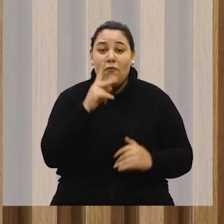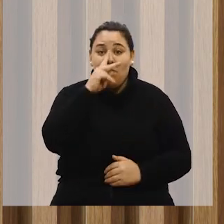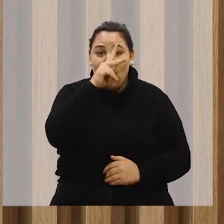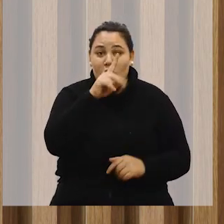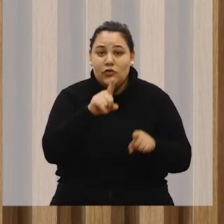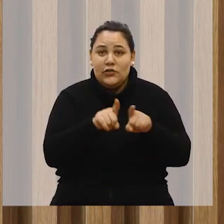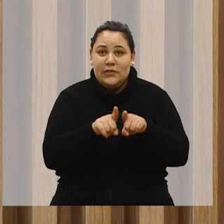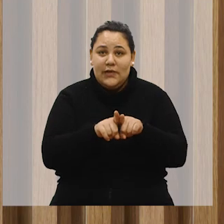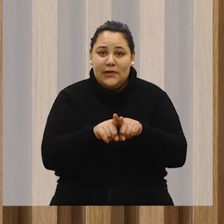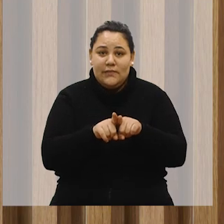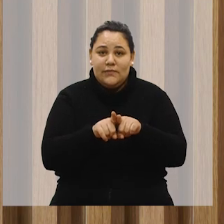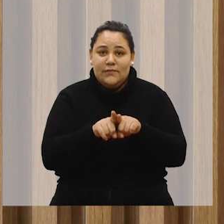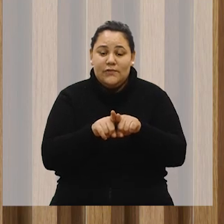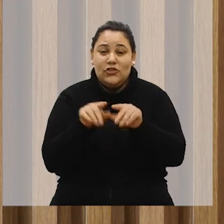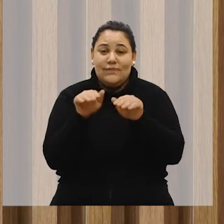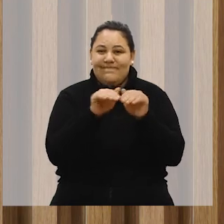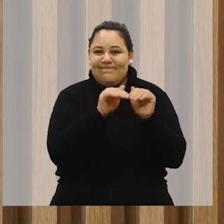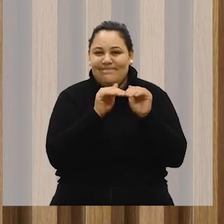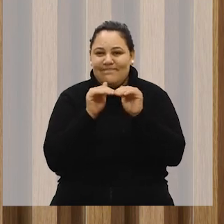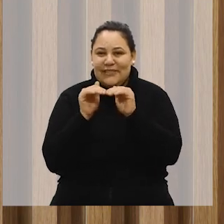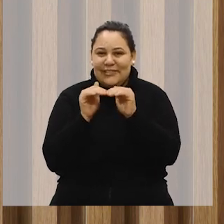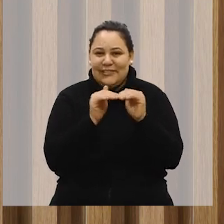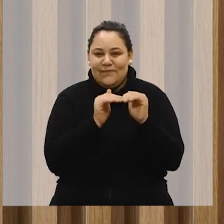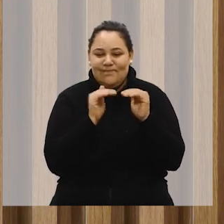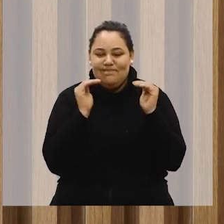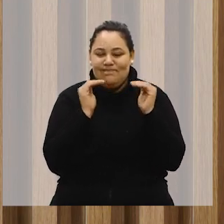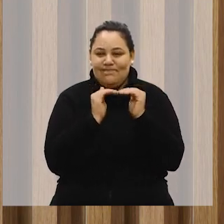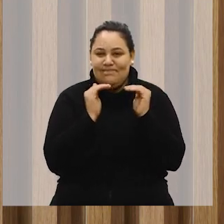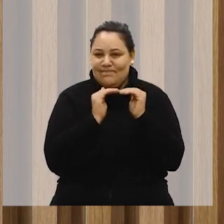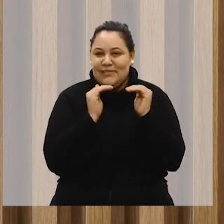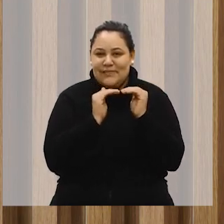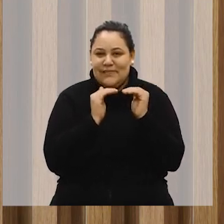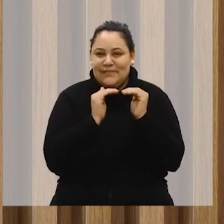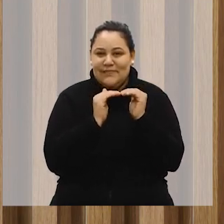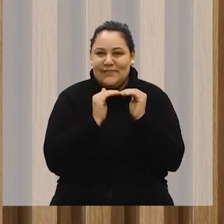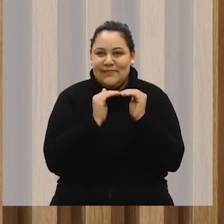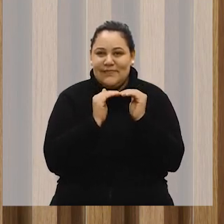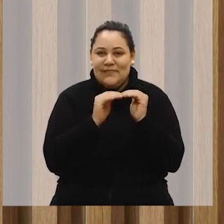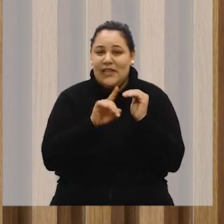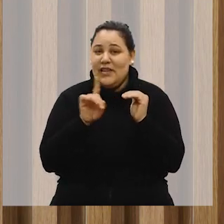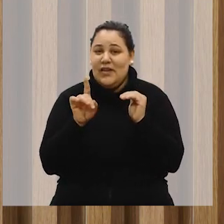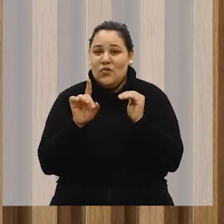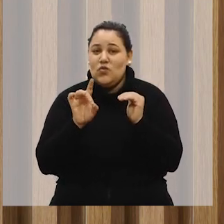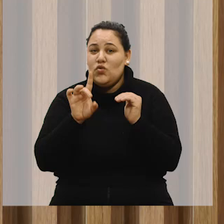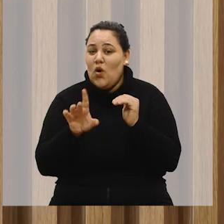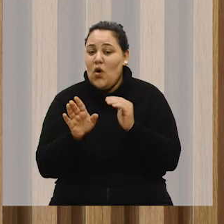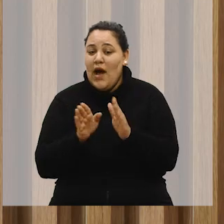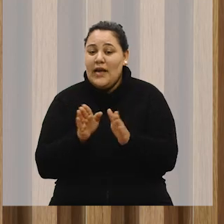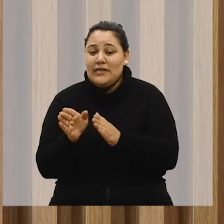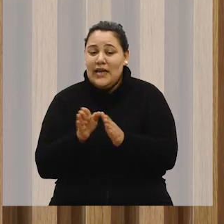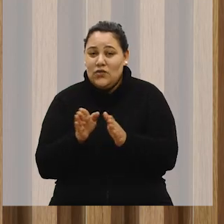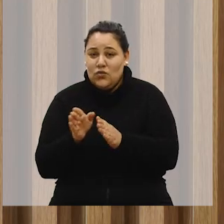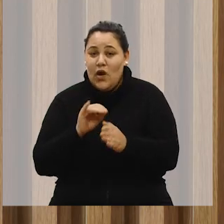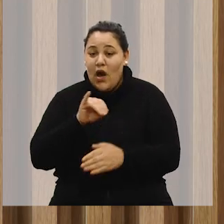de paridade. Não só que tenha acesso à possibilidade de concorrer, mas